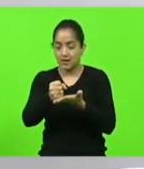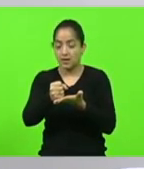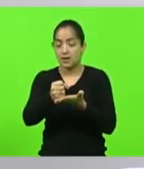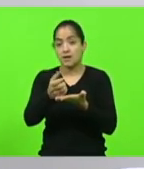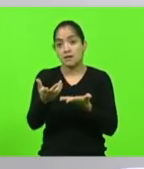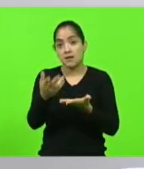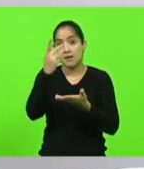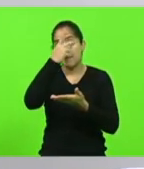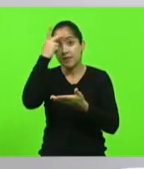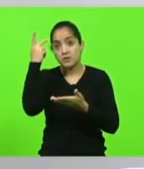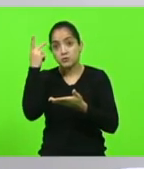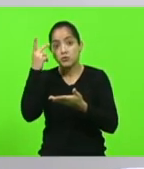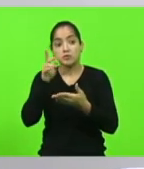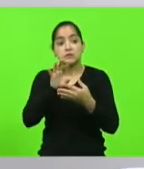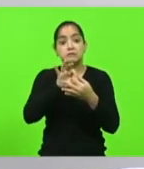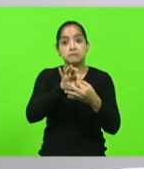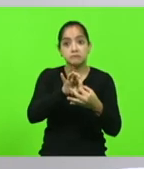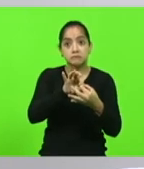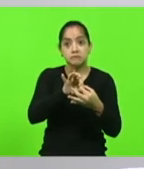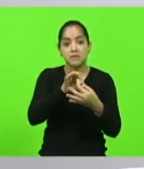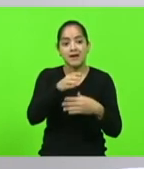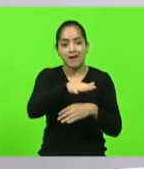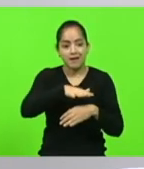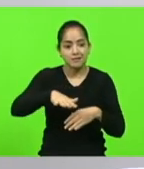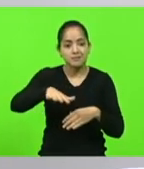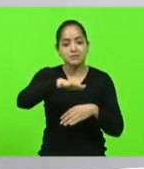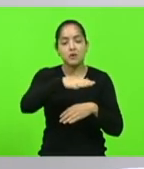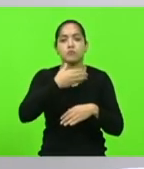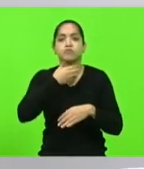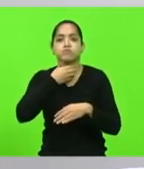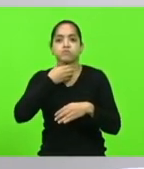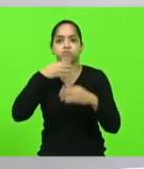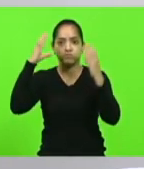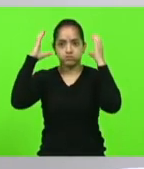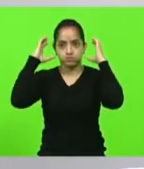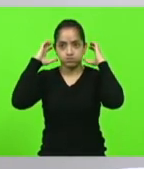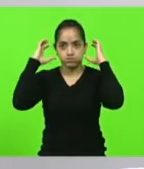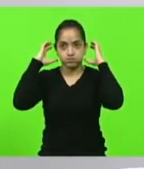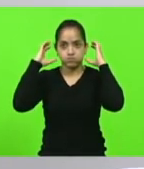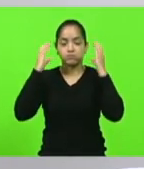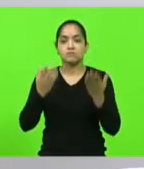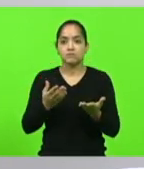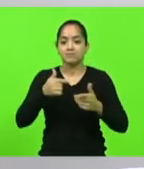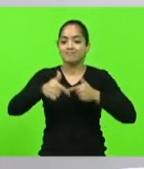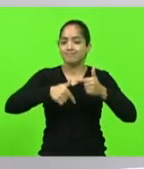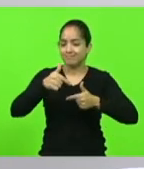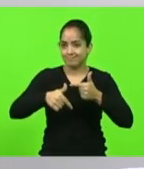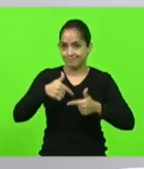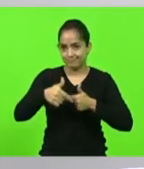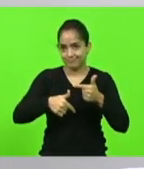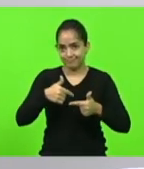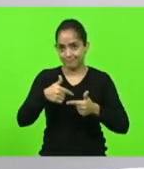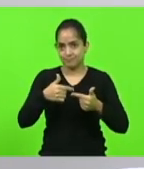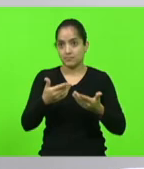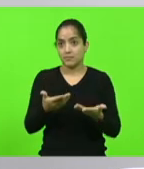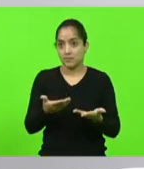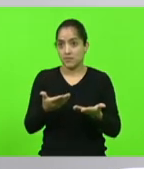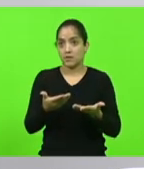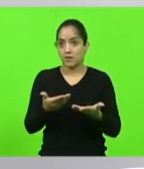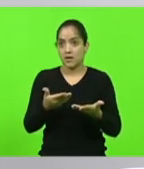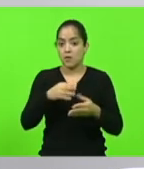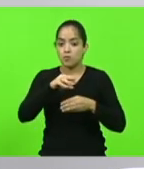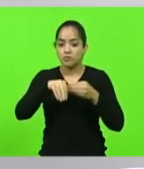pessoas ligadas às a essas áreas fonoaudiologia e terapia ocupacional é um